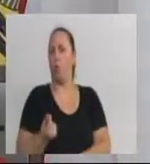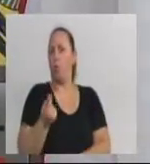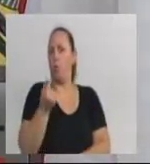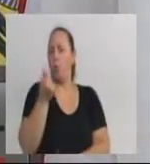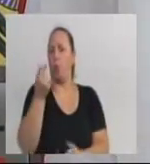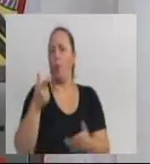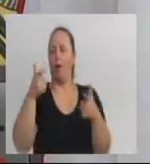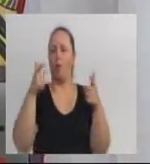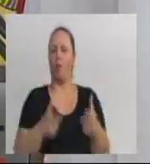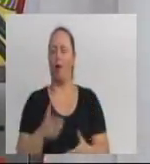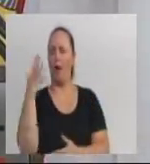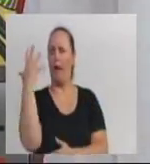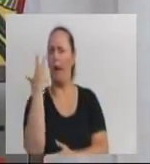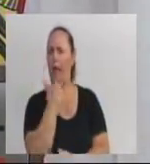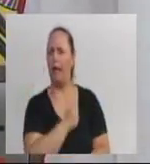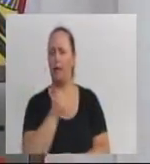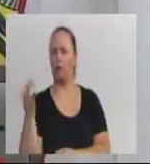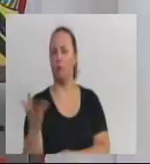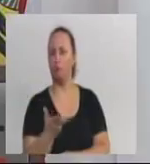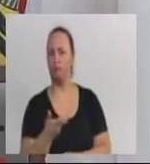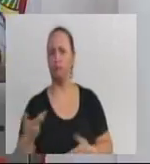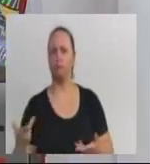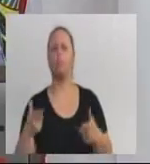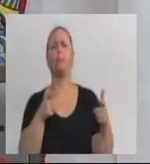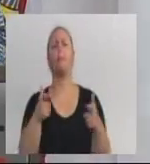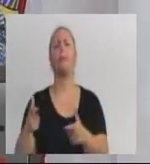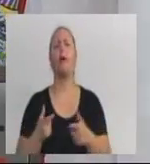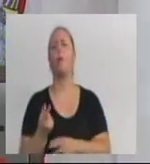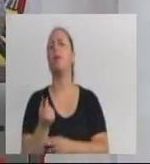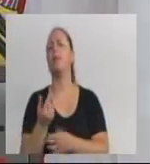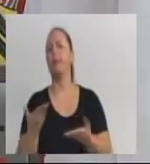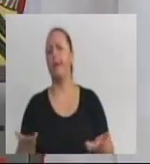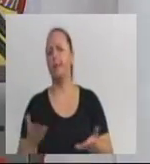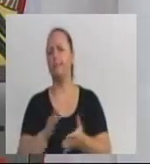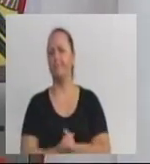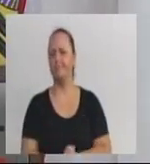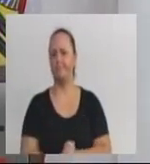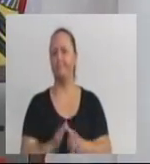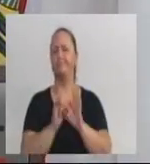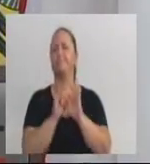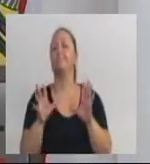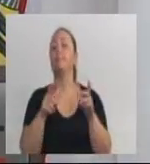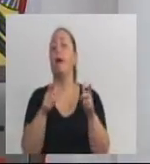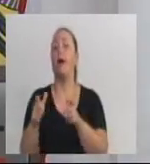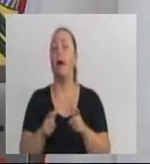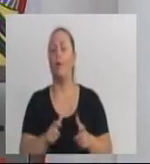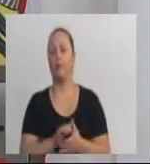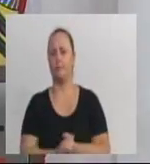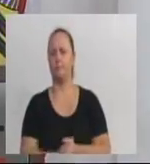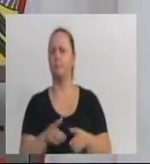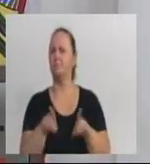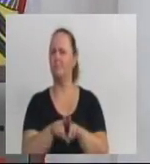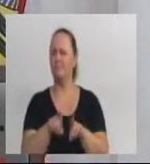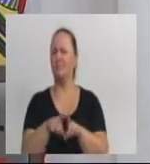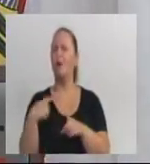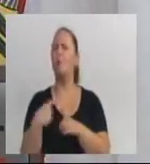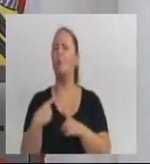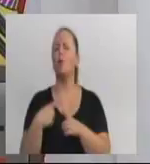riqueza, para onde o ministro vai mandar o dinheiro? E a quem beneficia esse tipo de